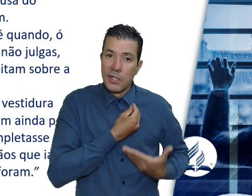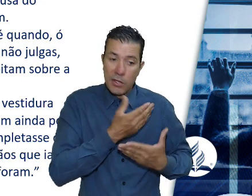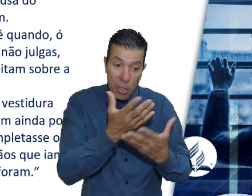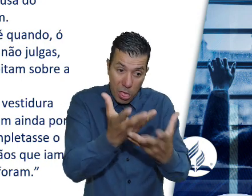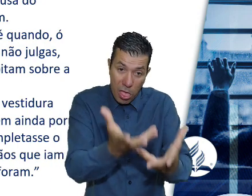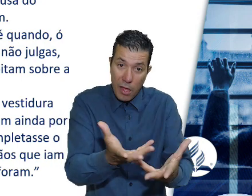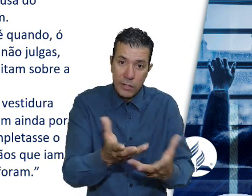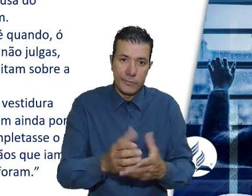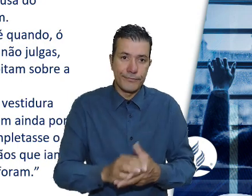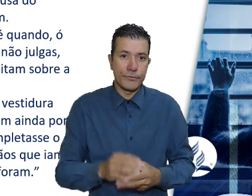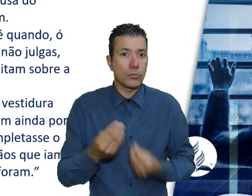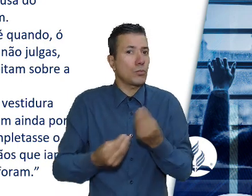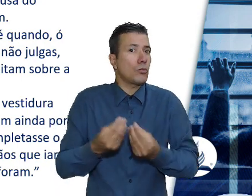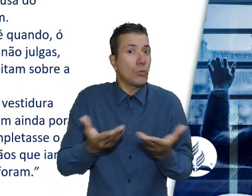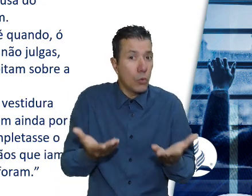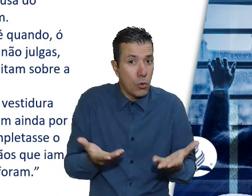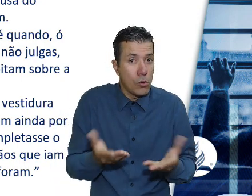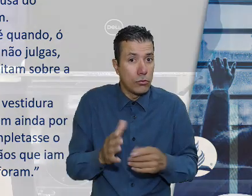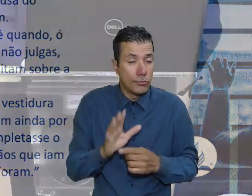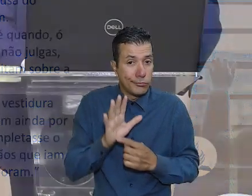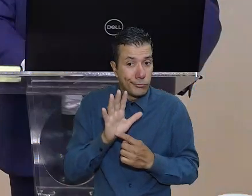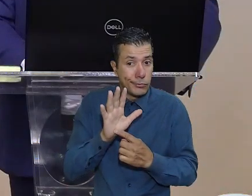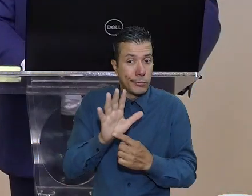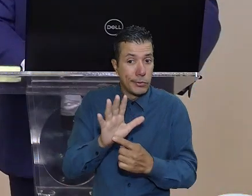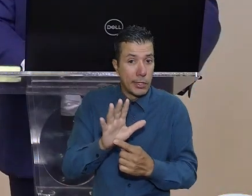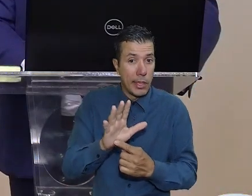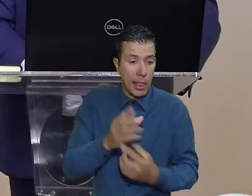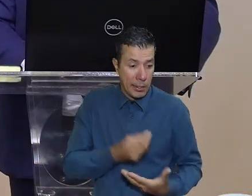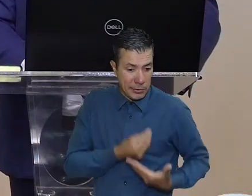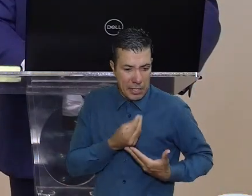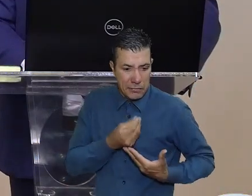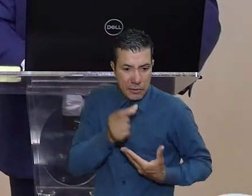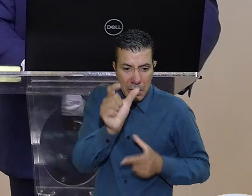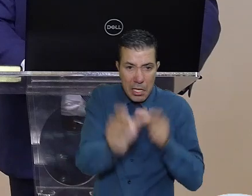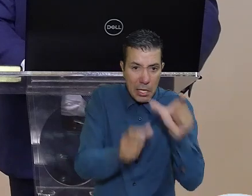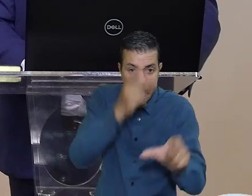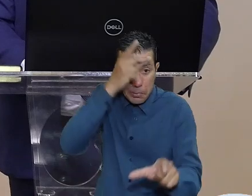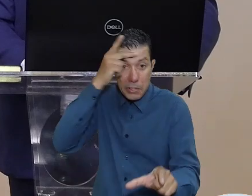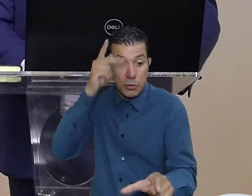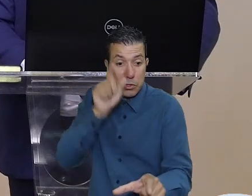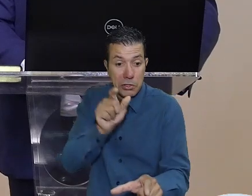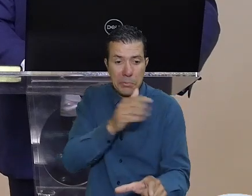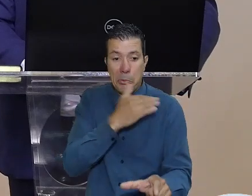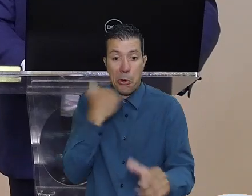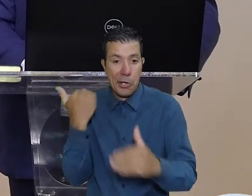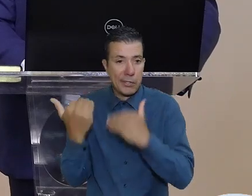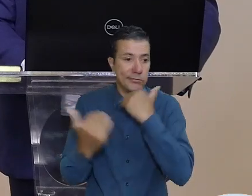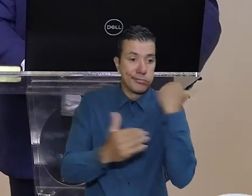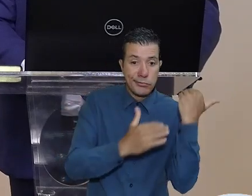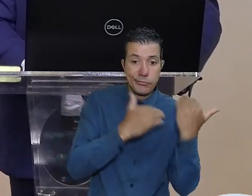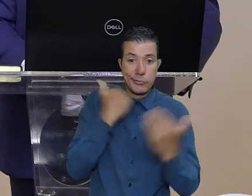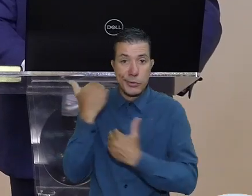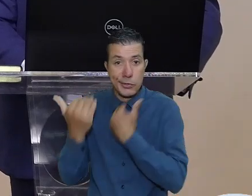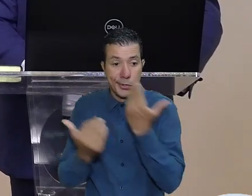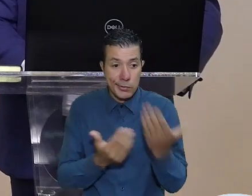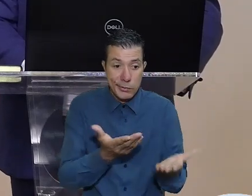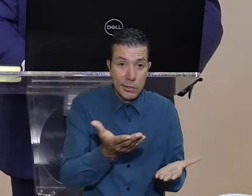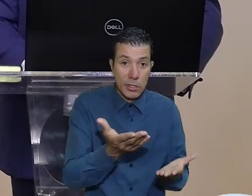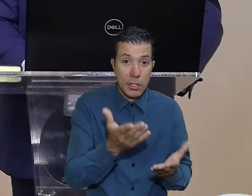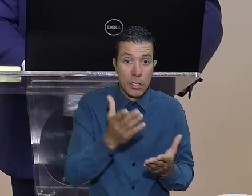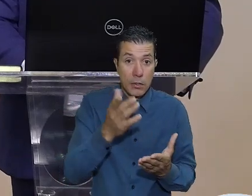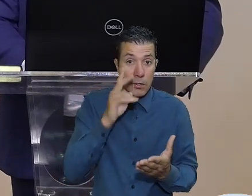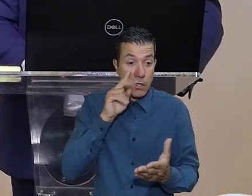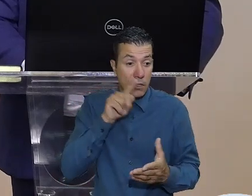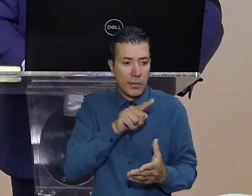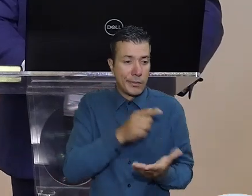pastor, lamentavelmente nós vemos almas daqueles que morreram por conta da palavra de Deus, por causa da palavra de Deus. Se você vai